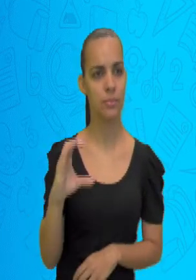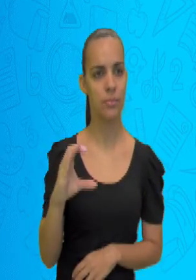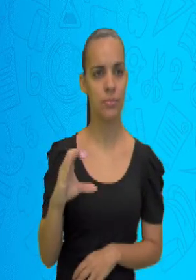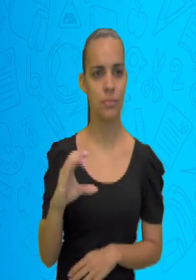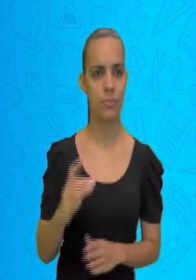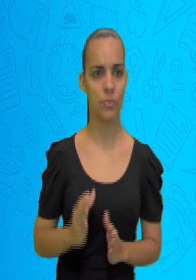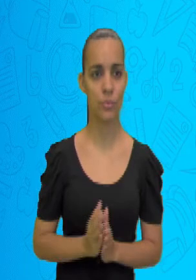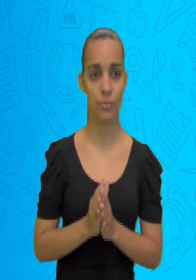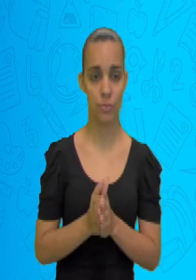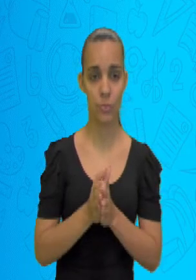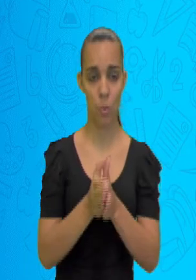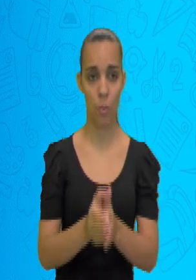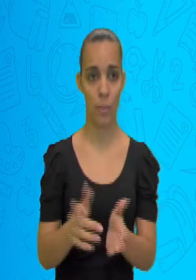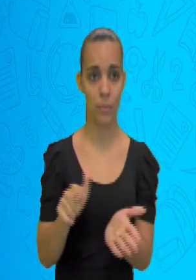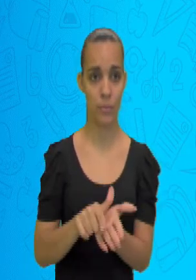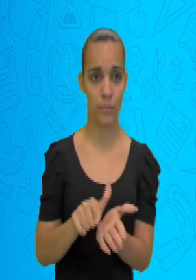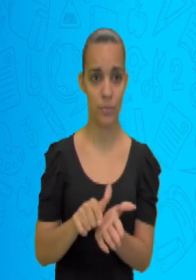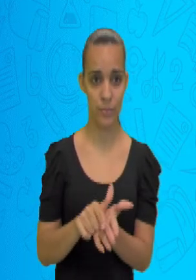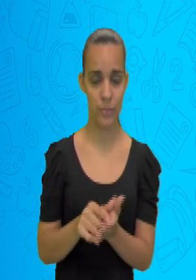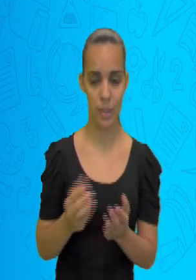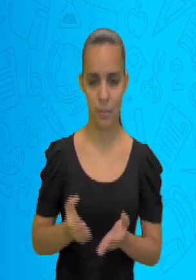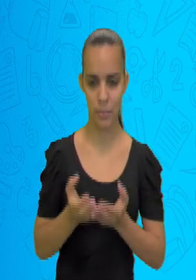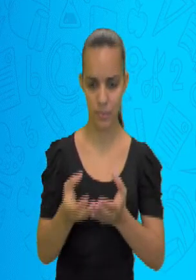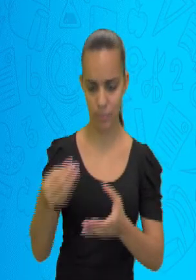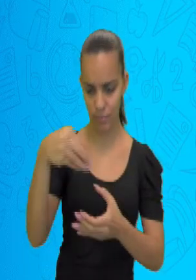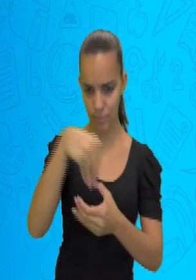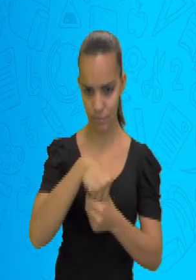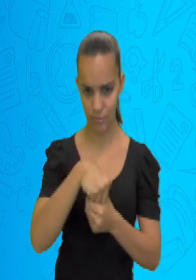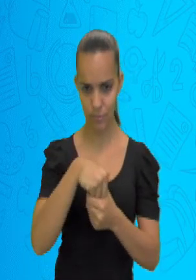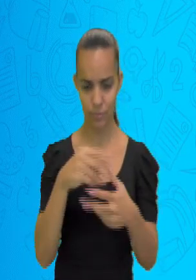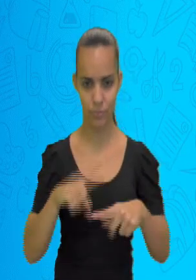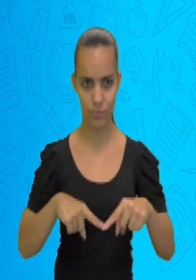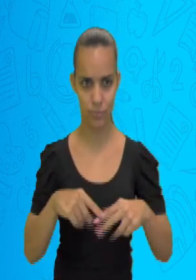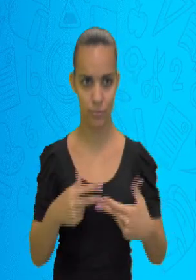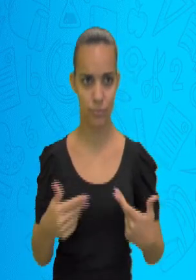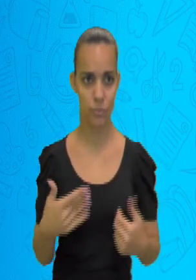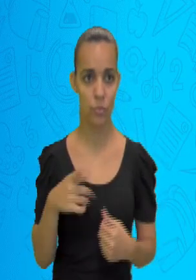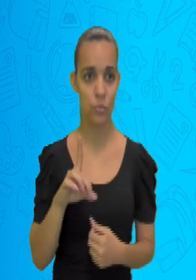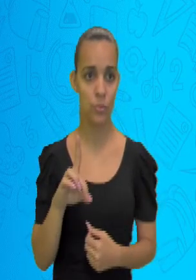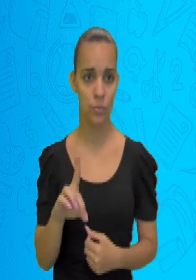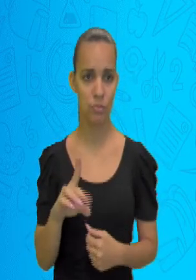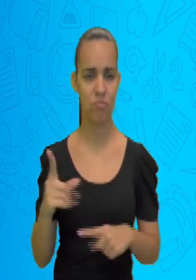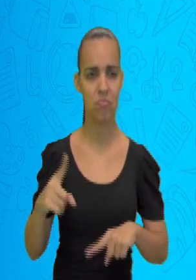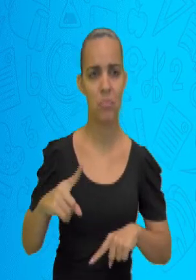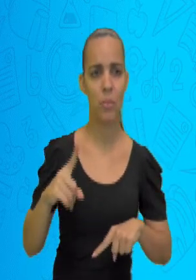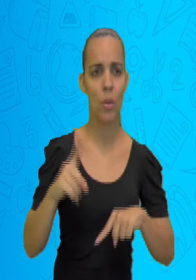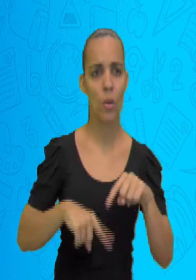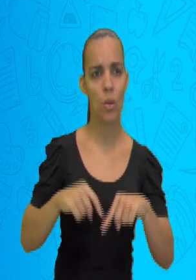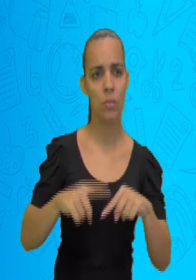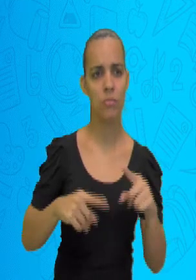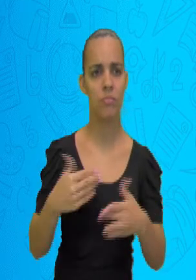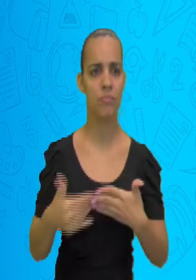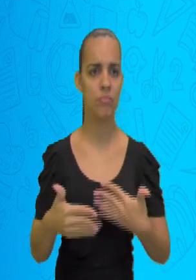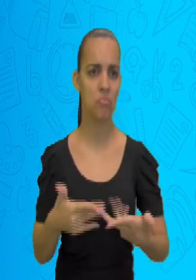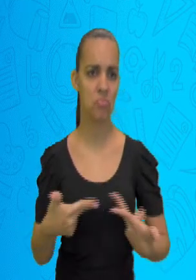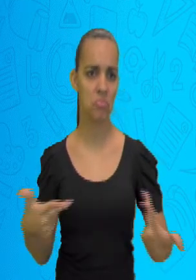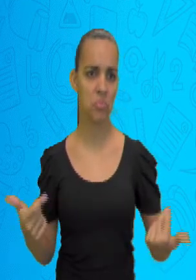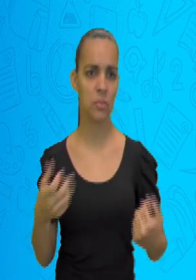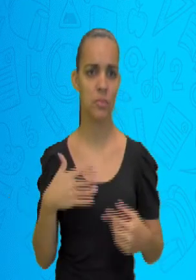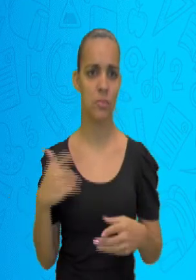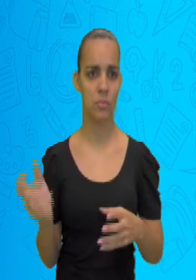um barco de papel para carregar os objetos. Ou letra D, um objeto qualquer para